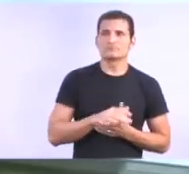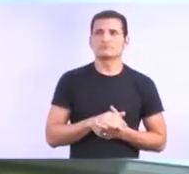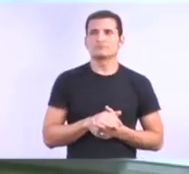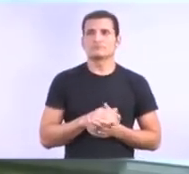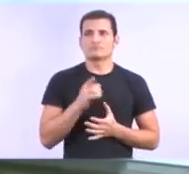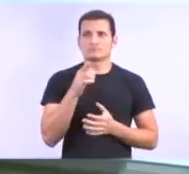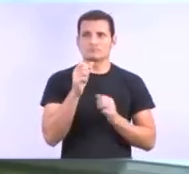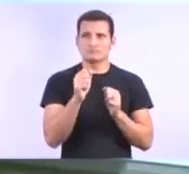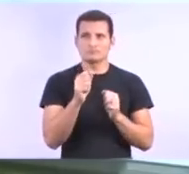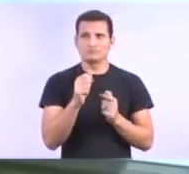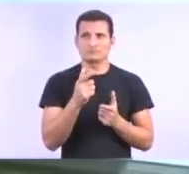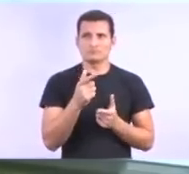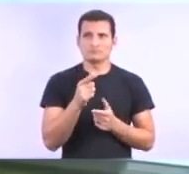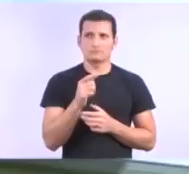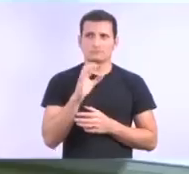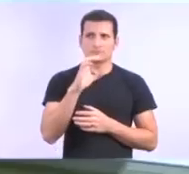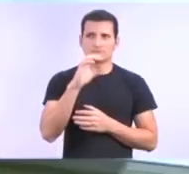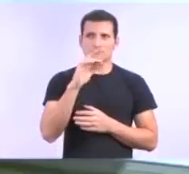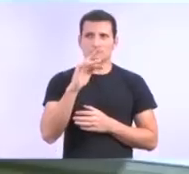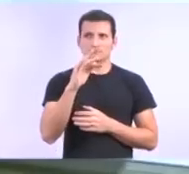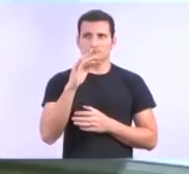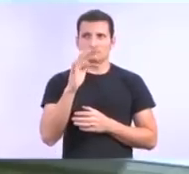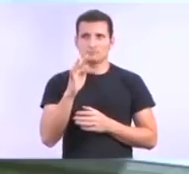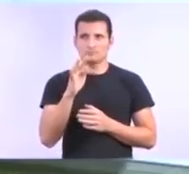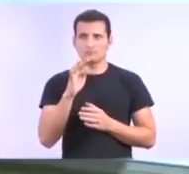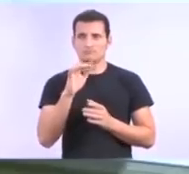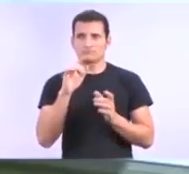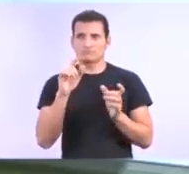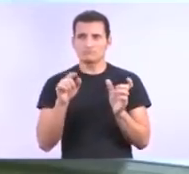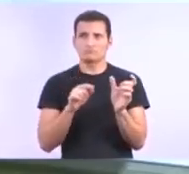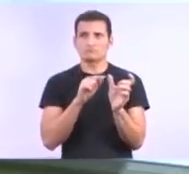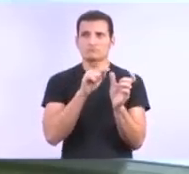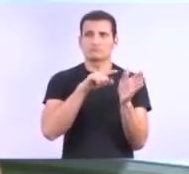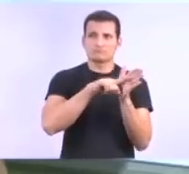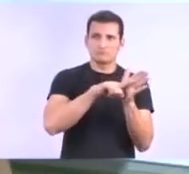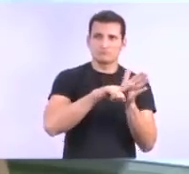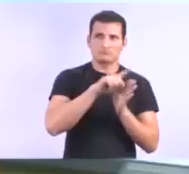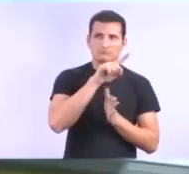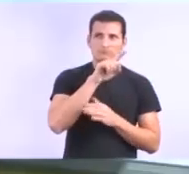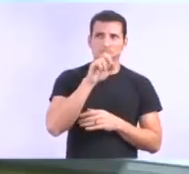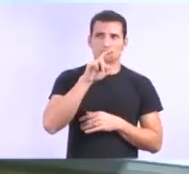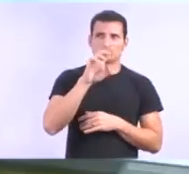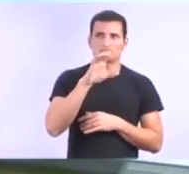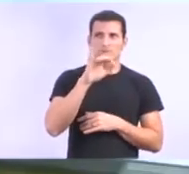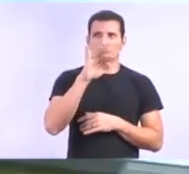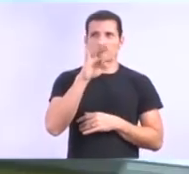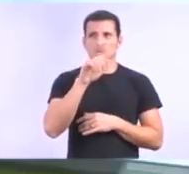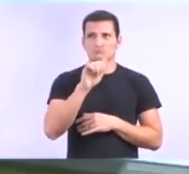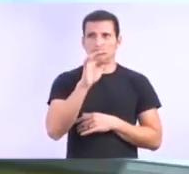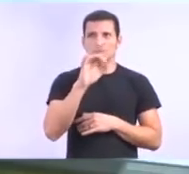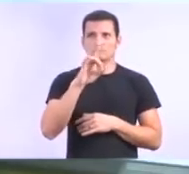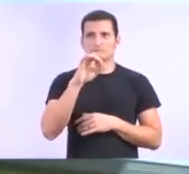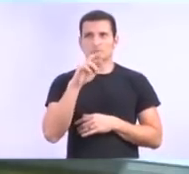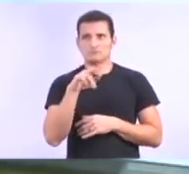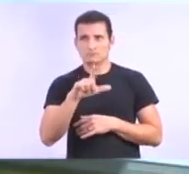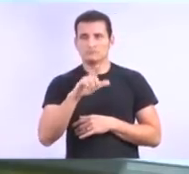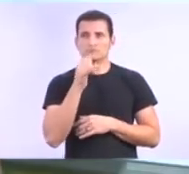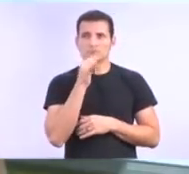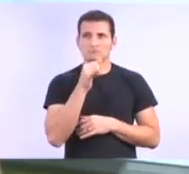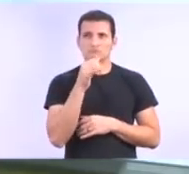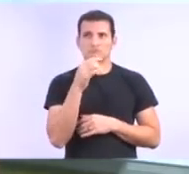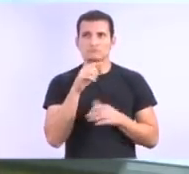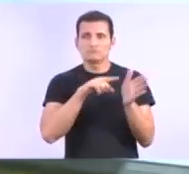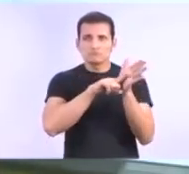pode pegar esse CPF e fazer uma consulta lá na Receita Federal para ver se realmente aquele CPF, ele é o CPF de quem o cara de quem você está dizendo que